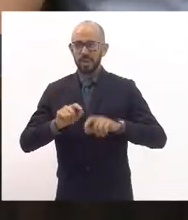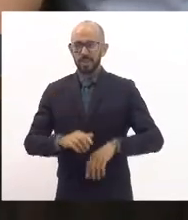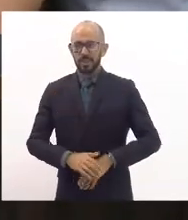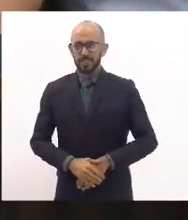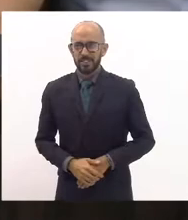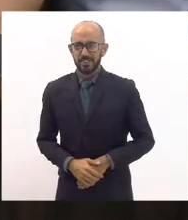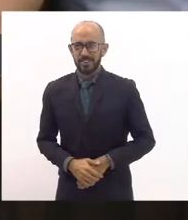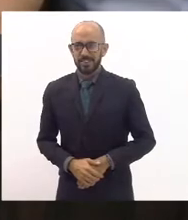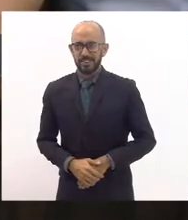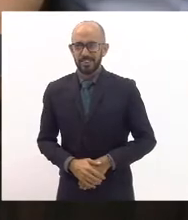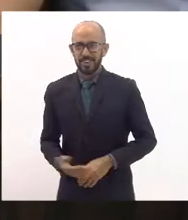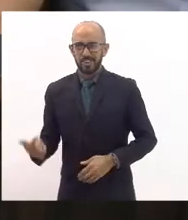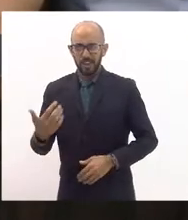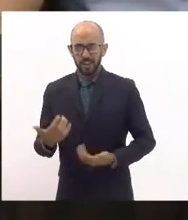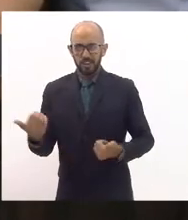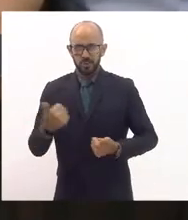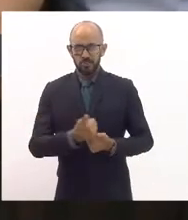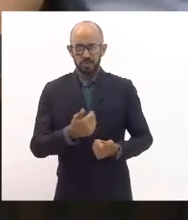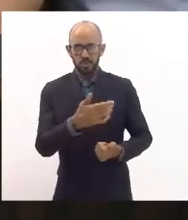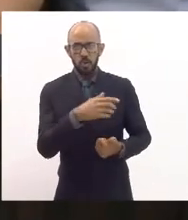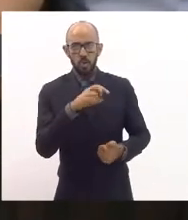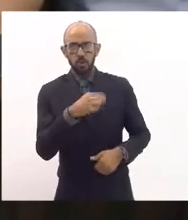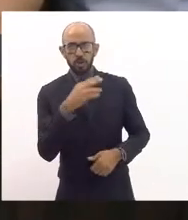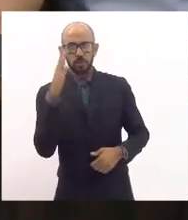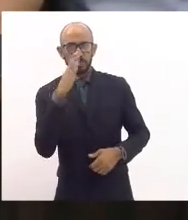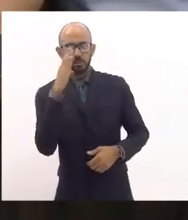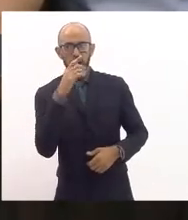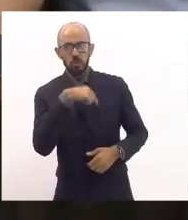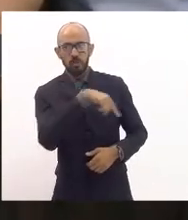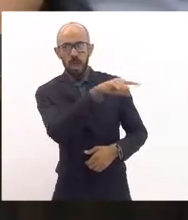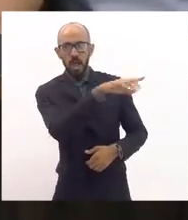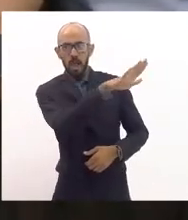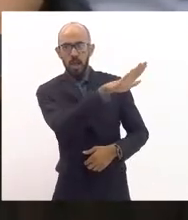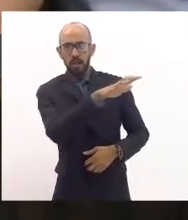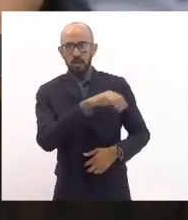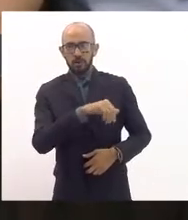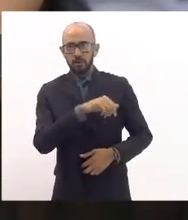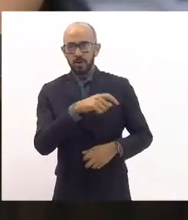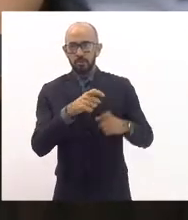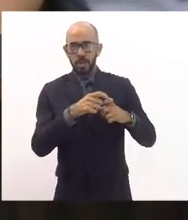e vai com Jesus quer ficar aqui só passando mal vai aqui no departamento médico aqui